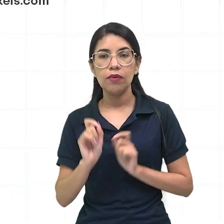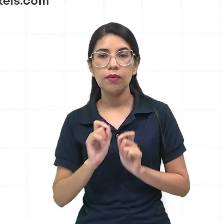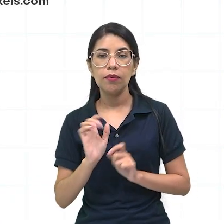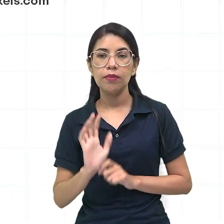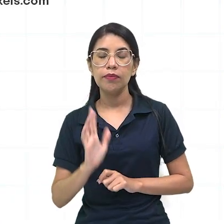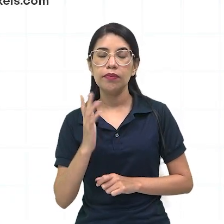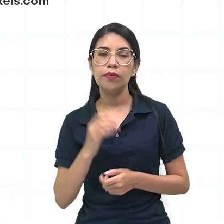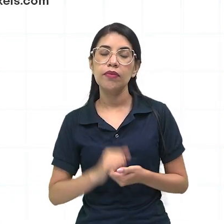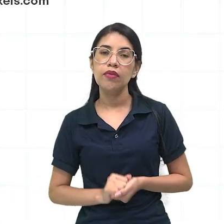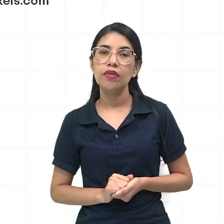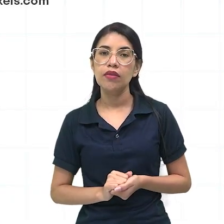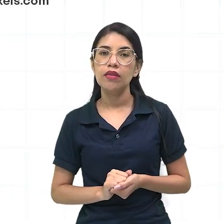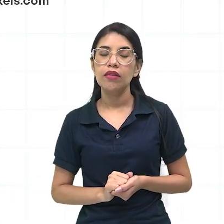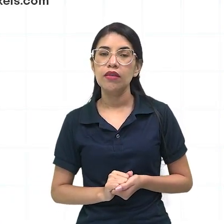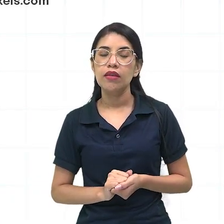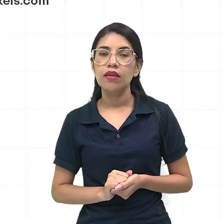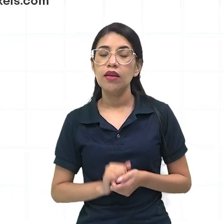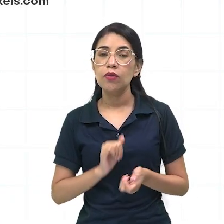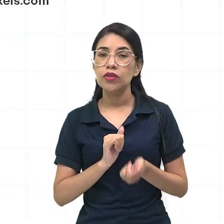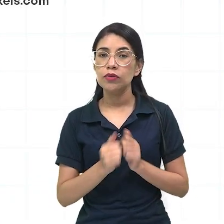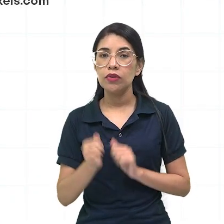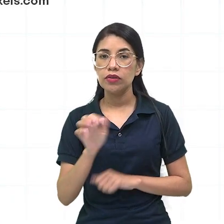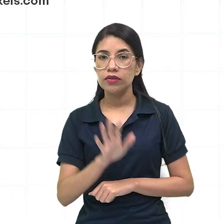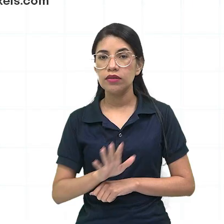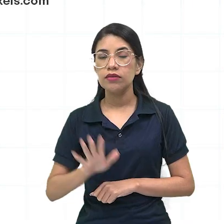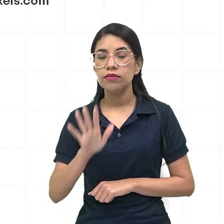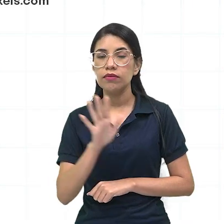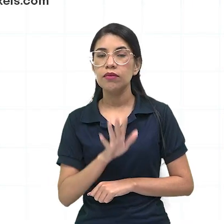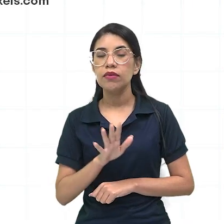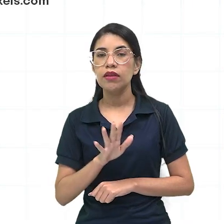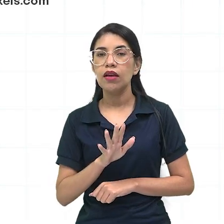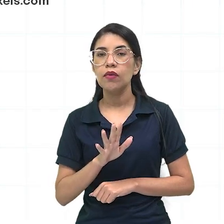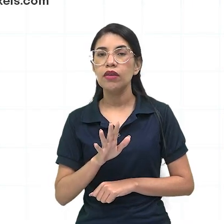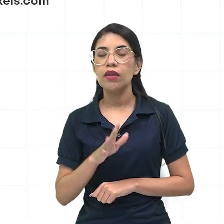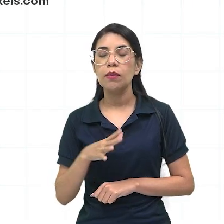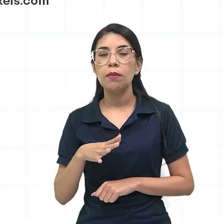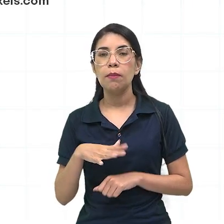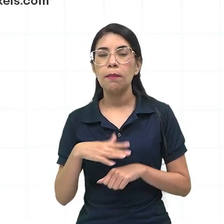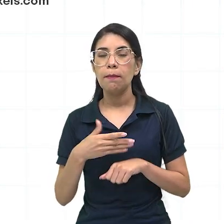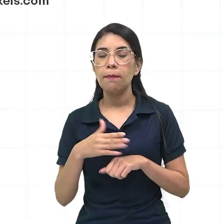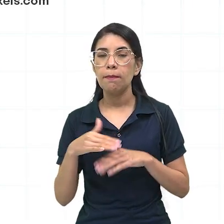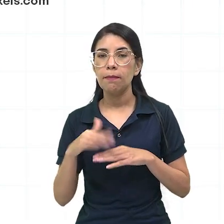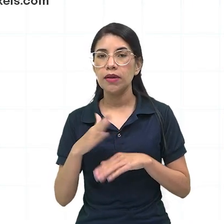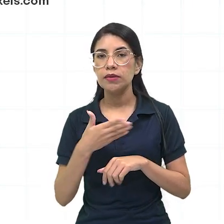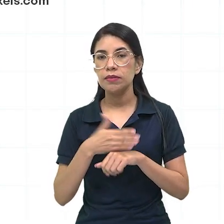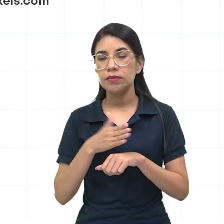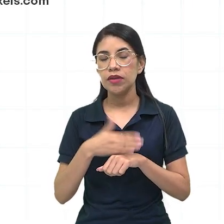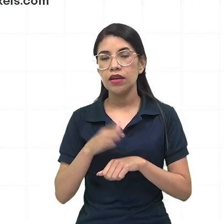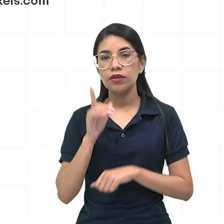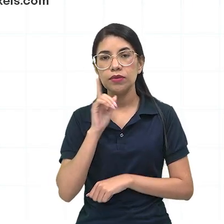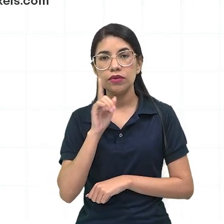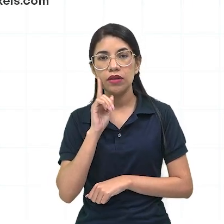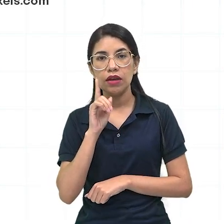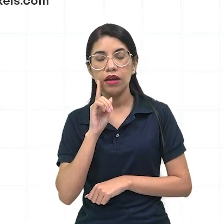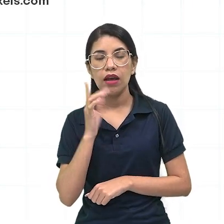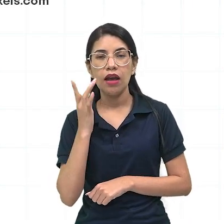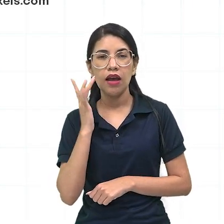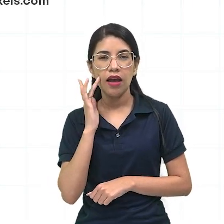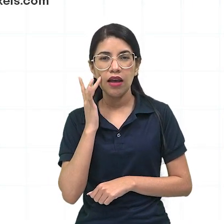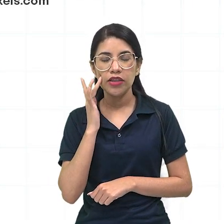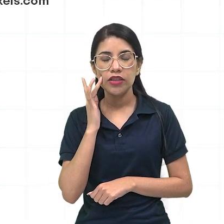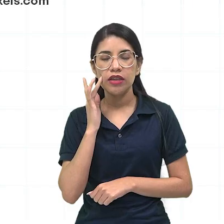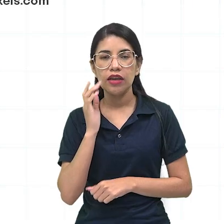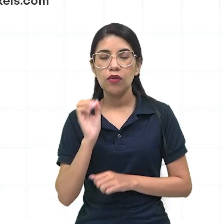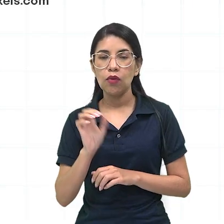considerado passatempo nacional, ou seja, é um dos esportes preferidos dos americanos. Quem pensa aí que era o basquete